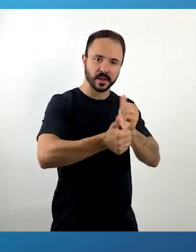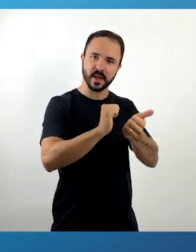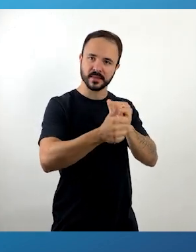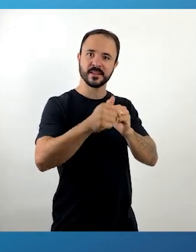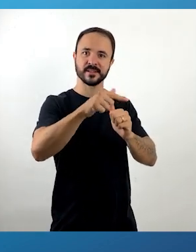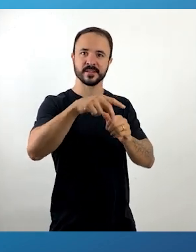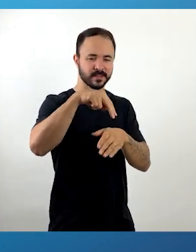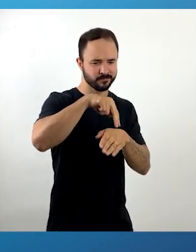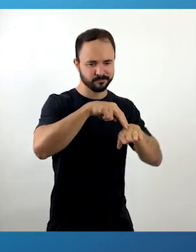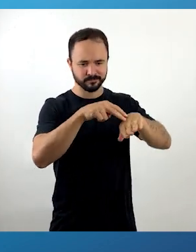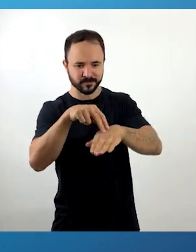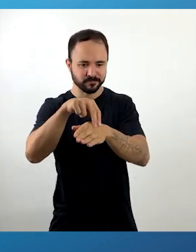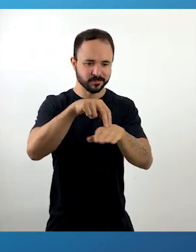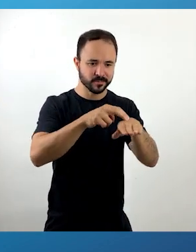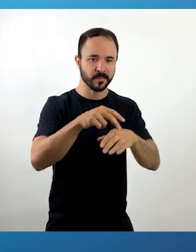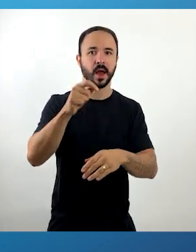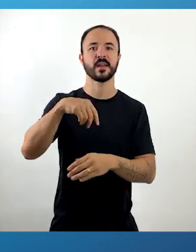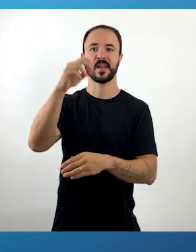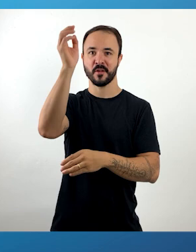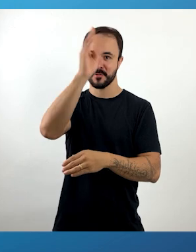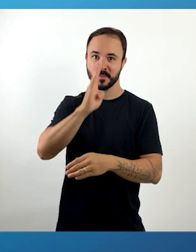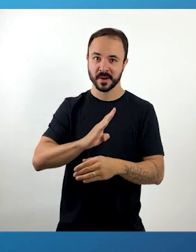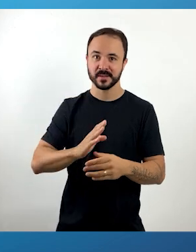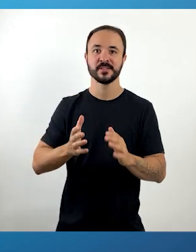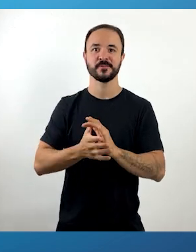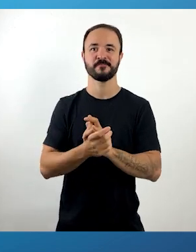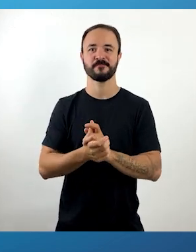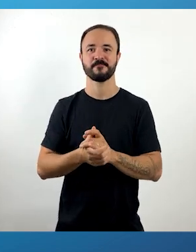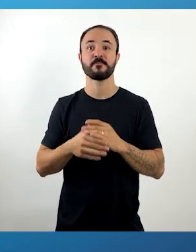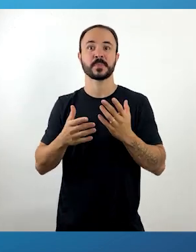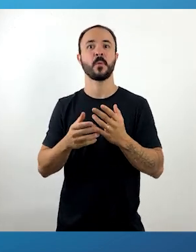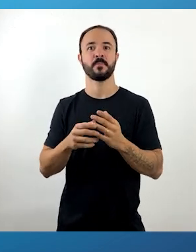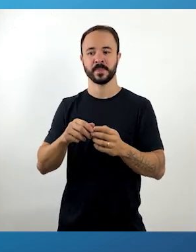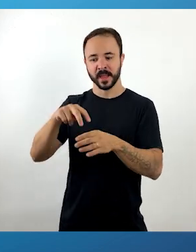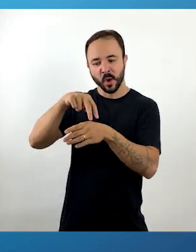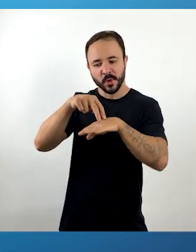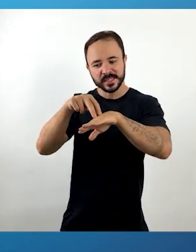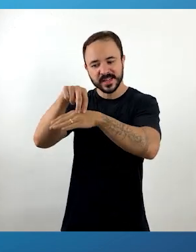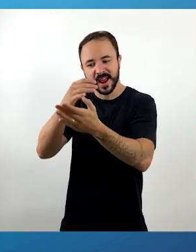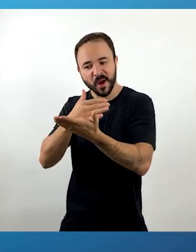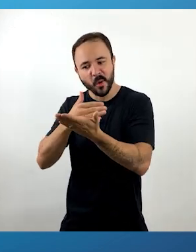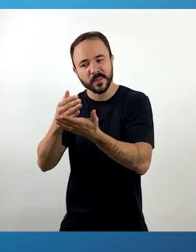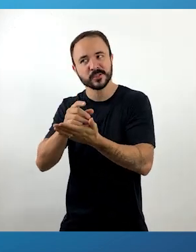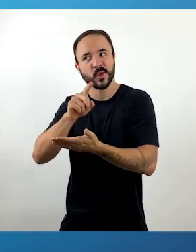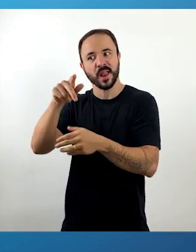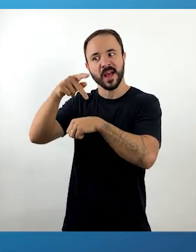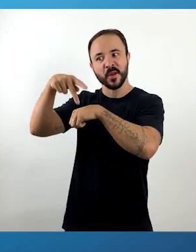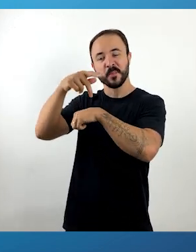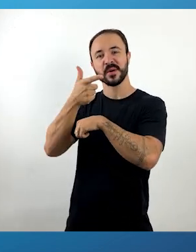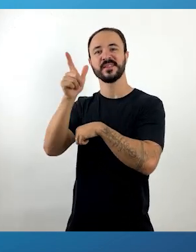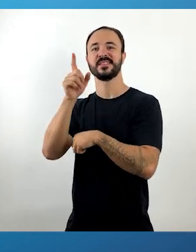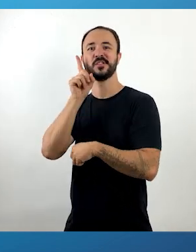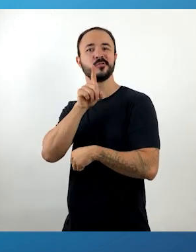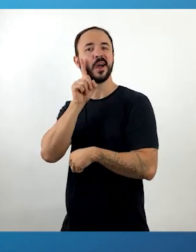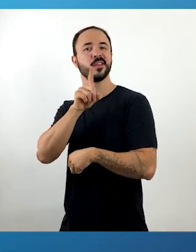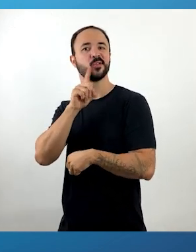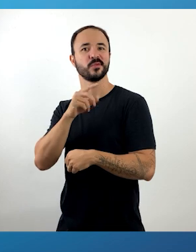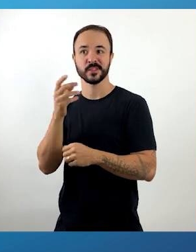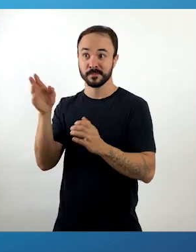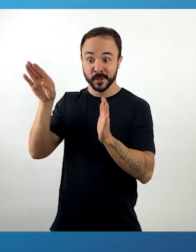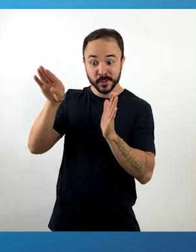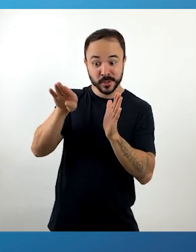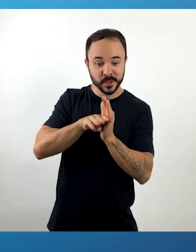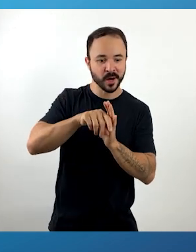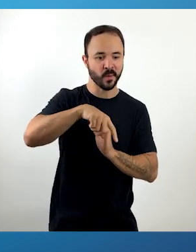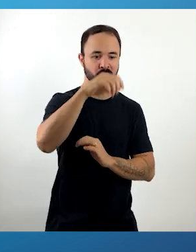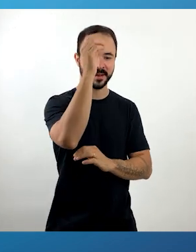dentro do nosso país Olha aí surgiu lá nos Estados Unidos ganhou os espaços mundiais e chegou